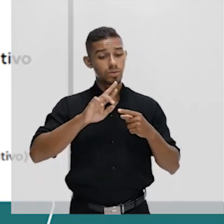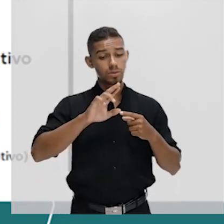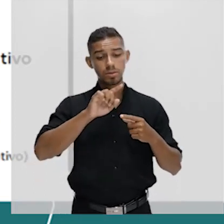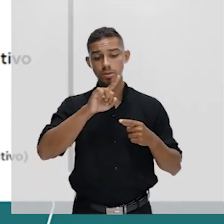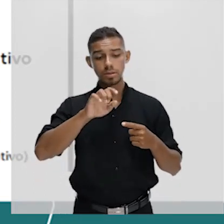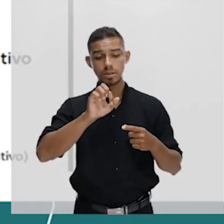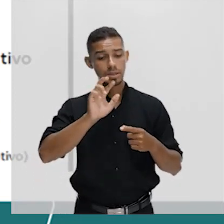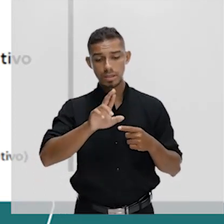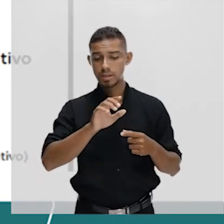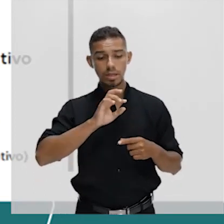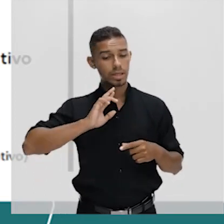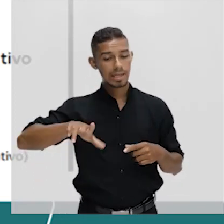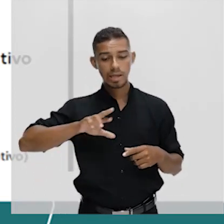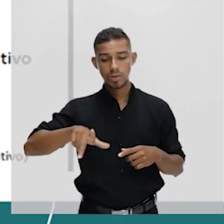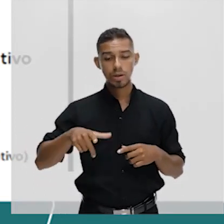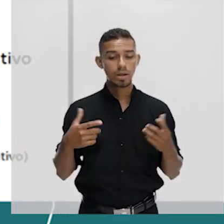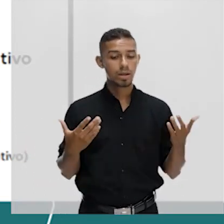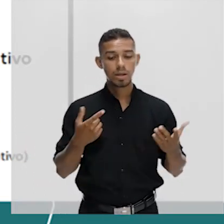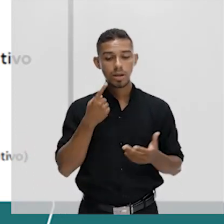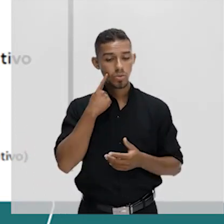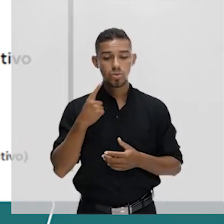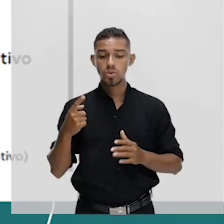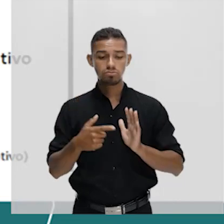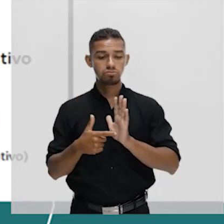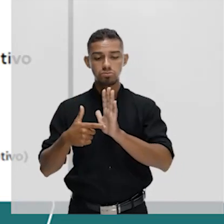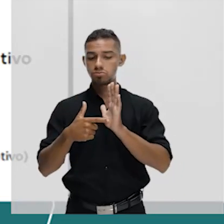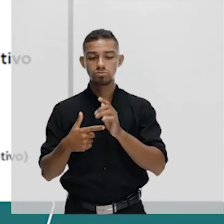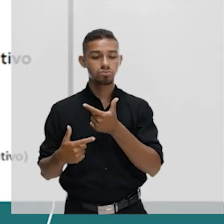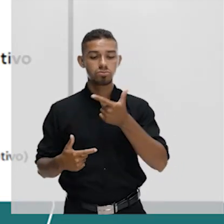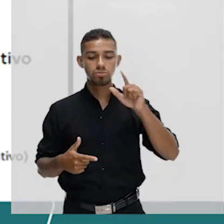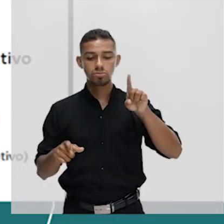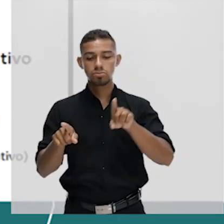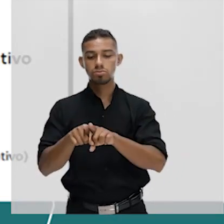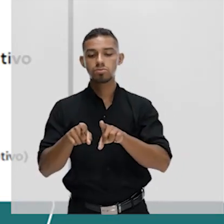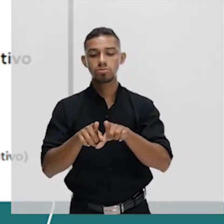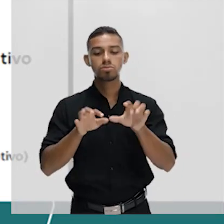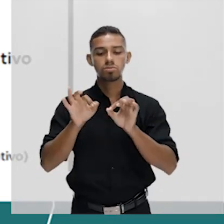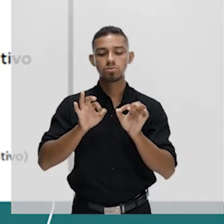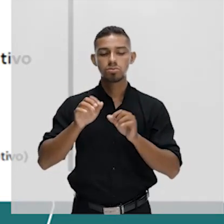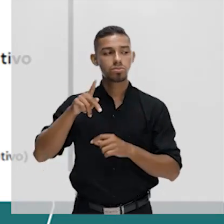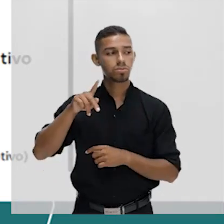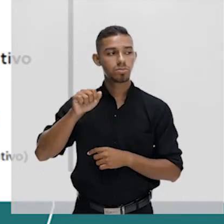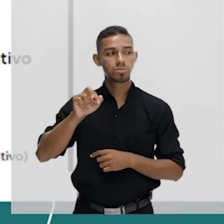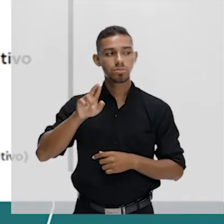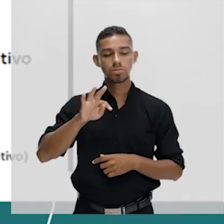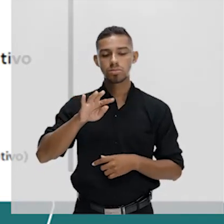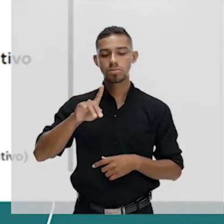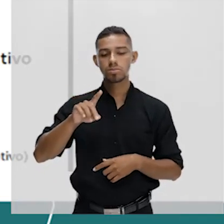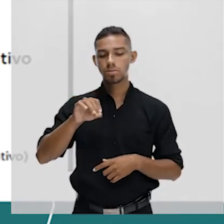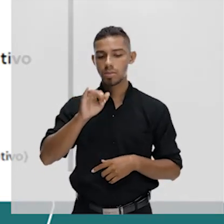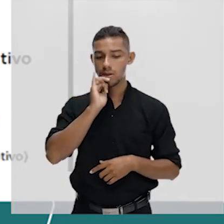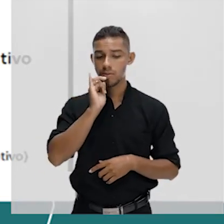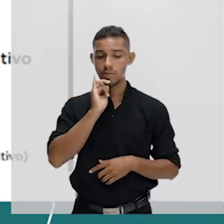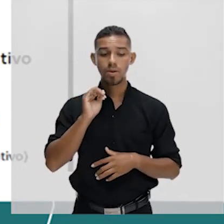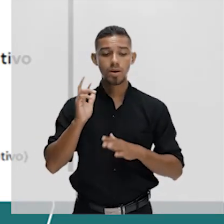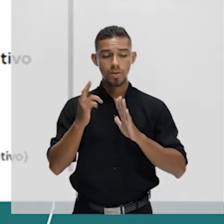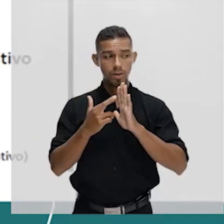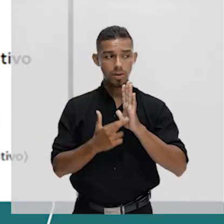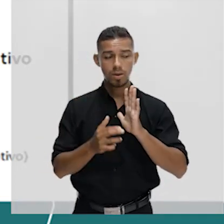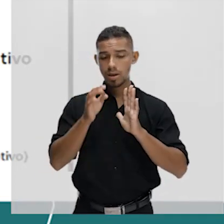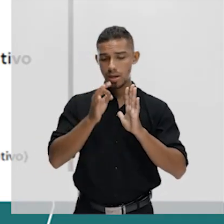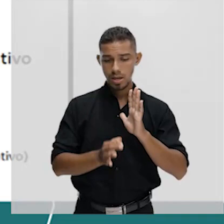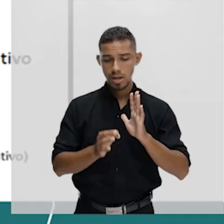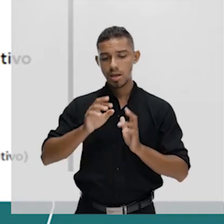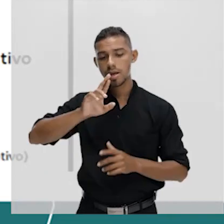abundante. Ou seja, não apresenta mais de uma forma de particípio. Apresenta apenas a forma regular